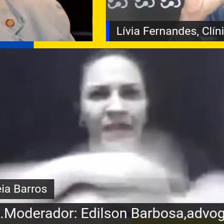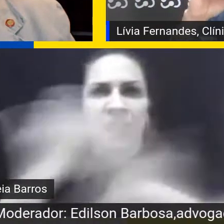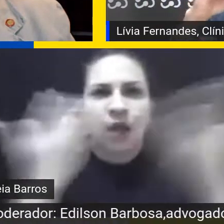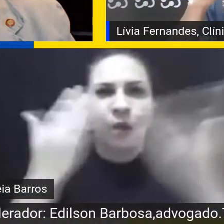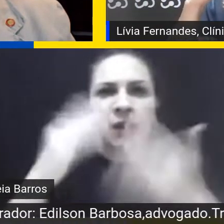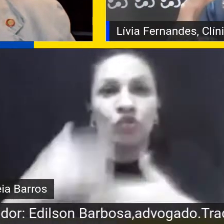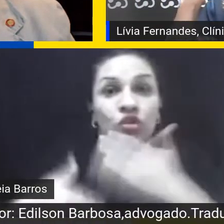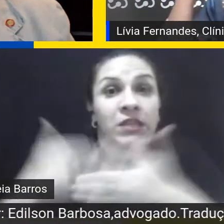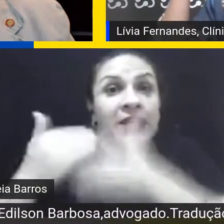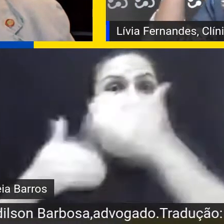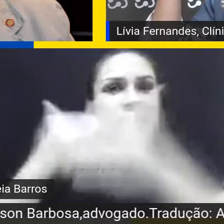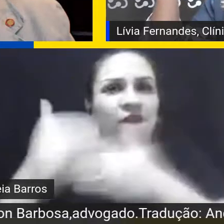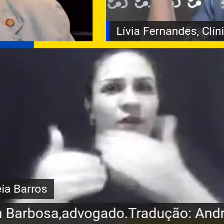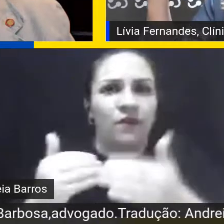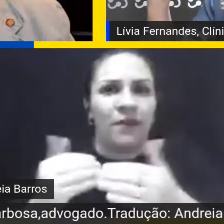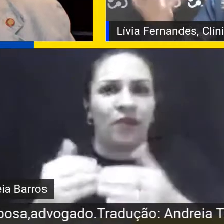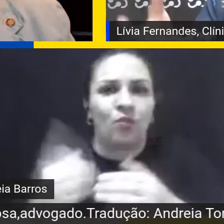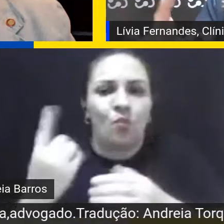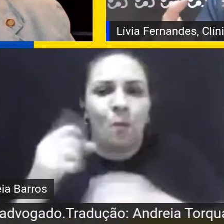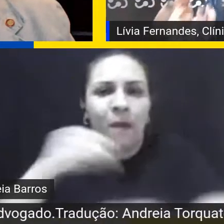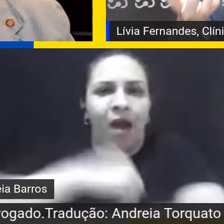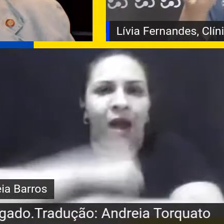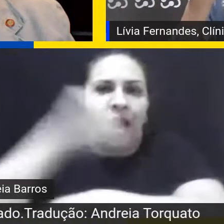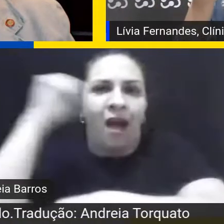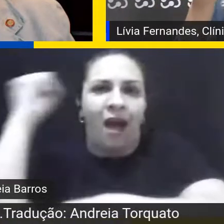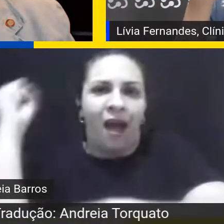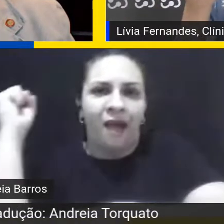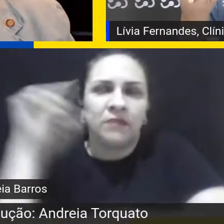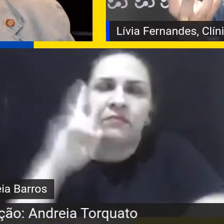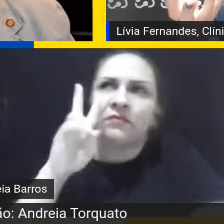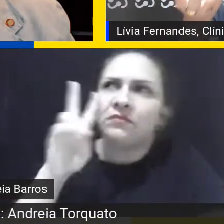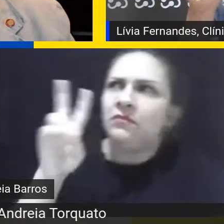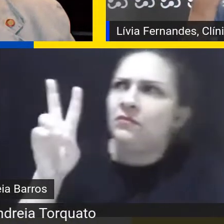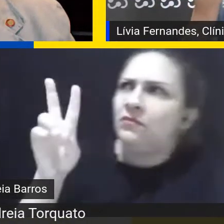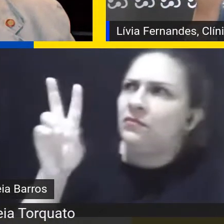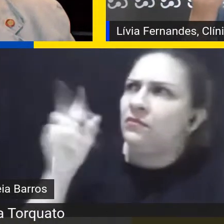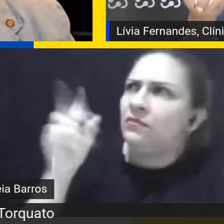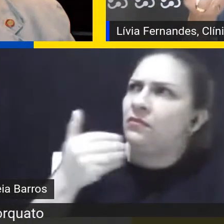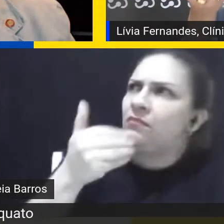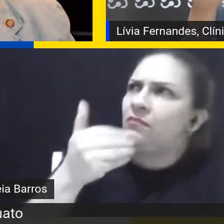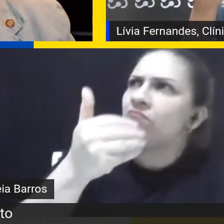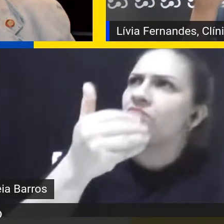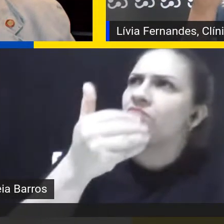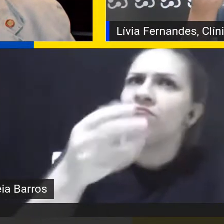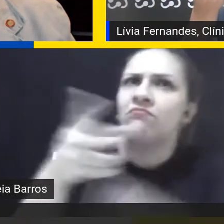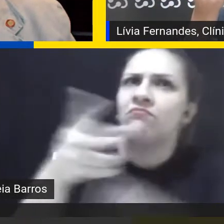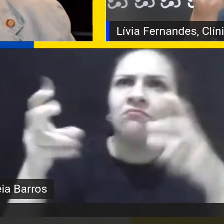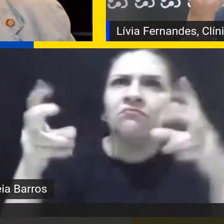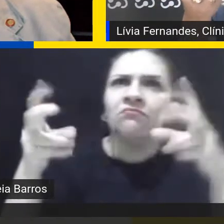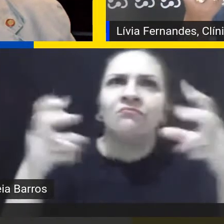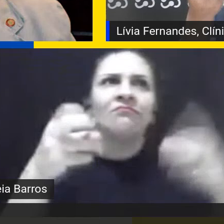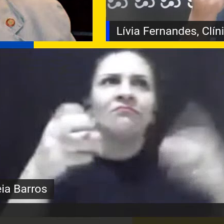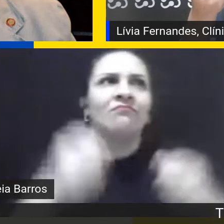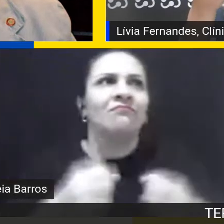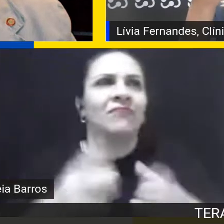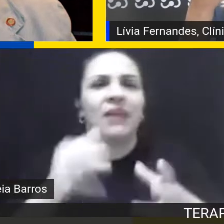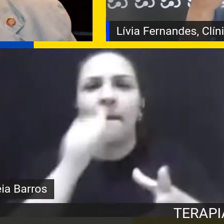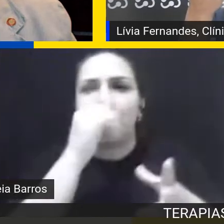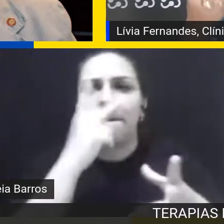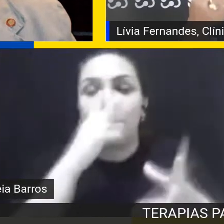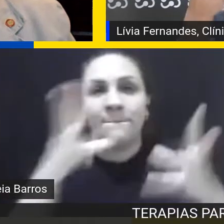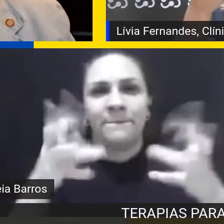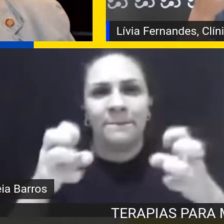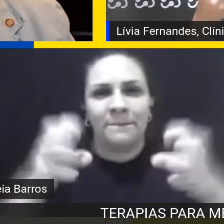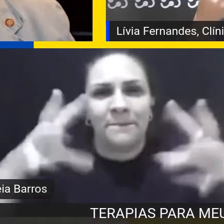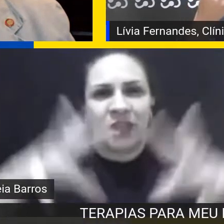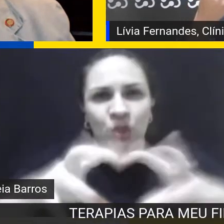janela abre. Aí ela observa e começa a agir como uma esponja, né? Então ela